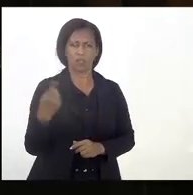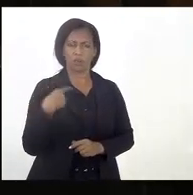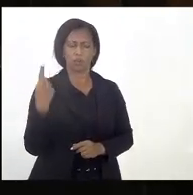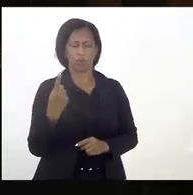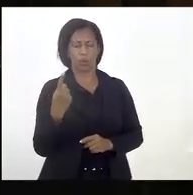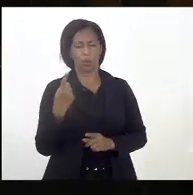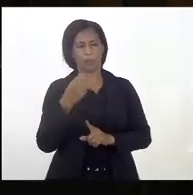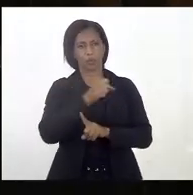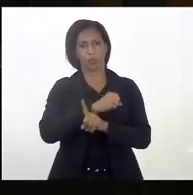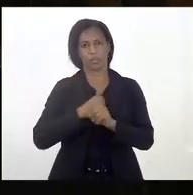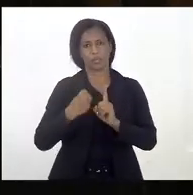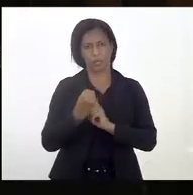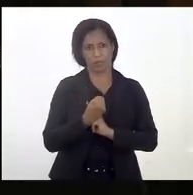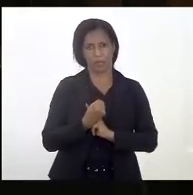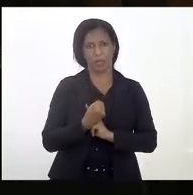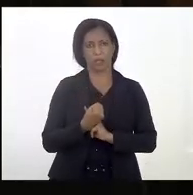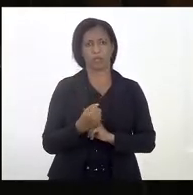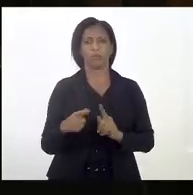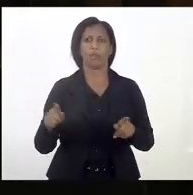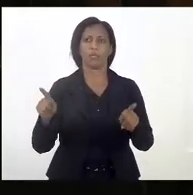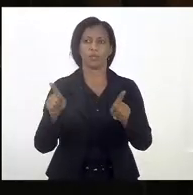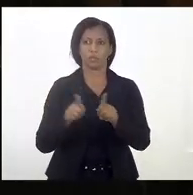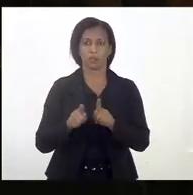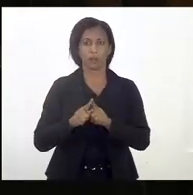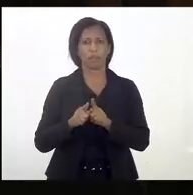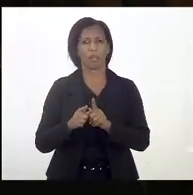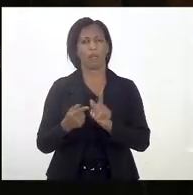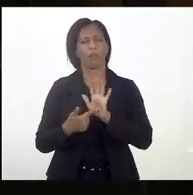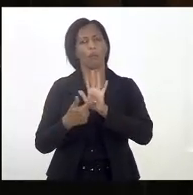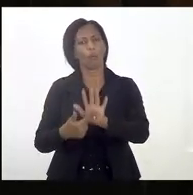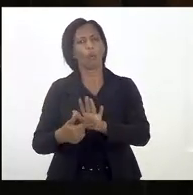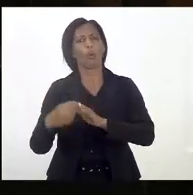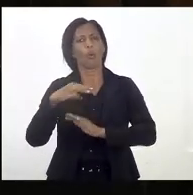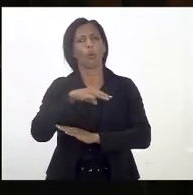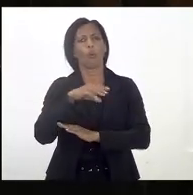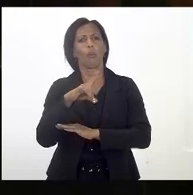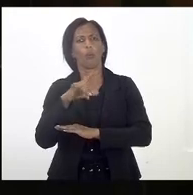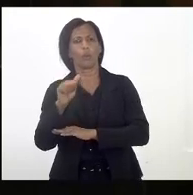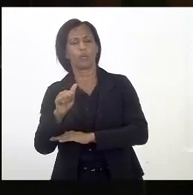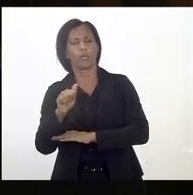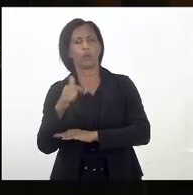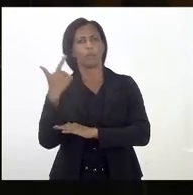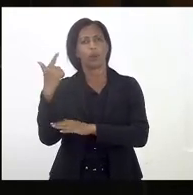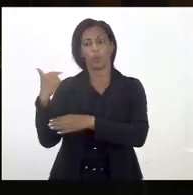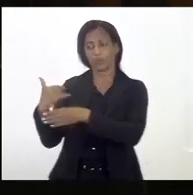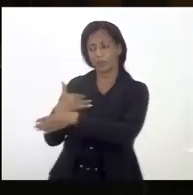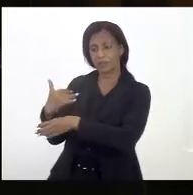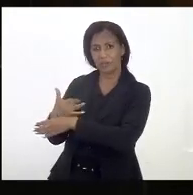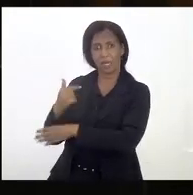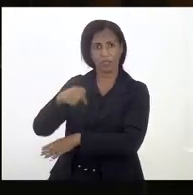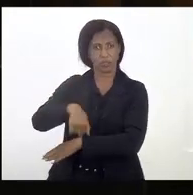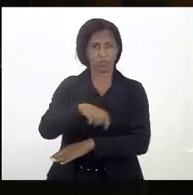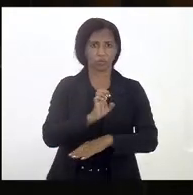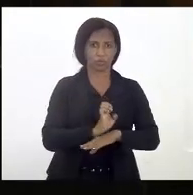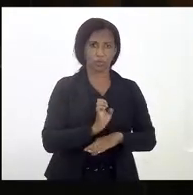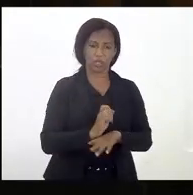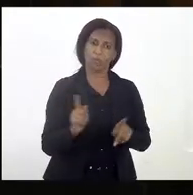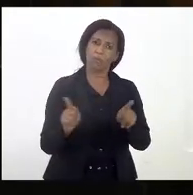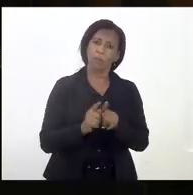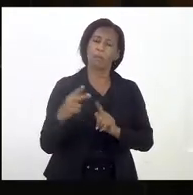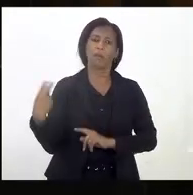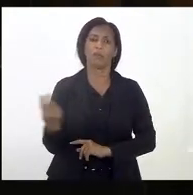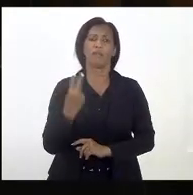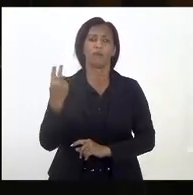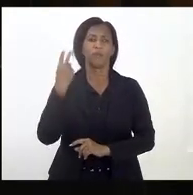carioca mas principalmente para servir de modelo para outras cidades aqui no nosso estado e também é para